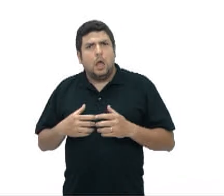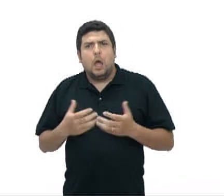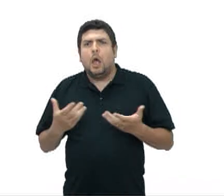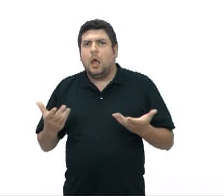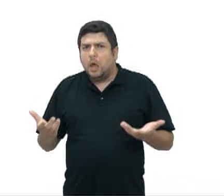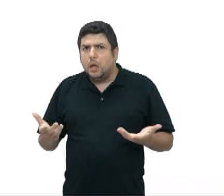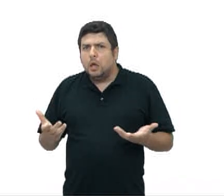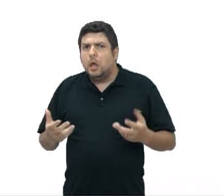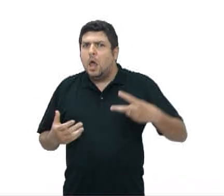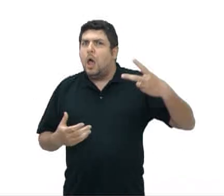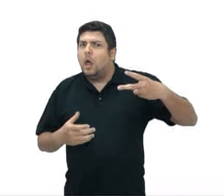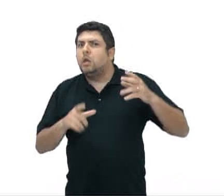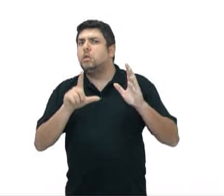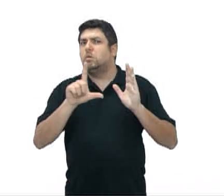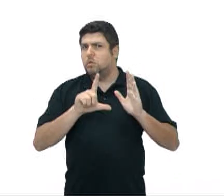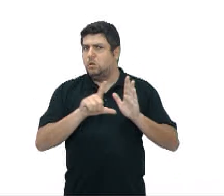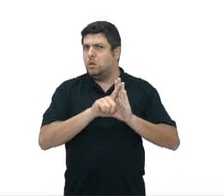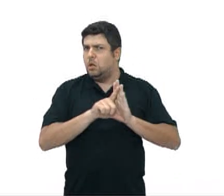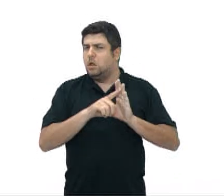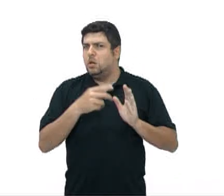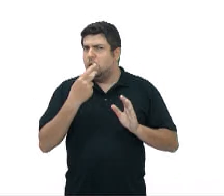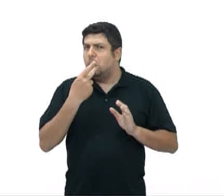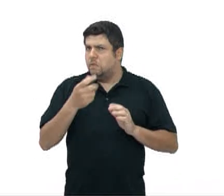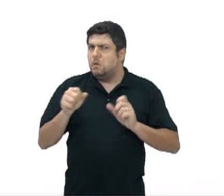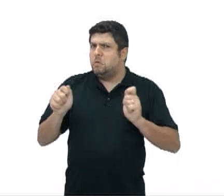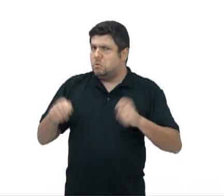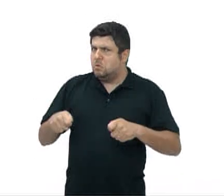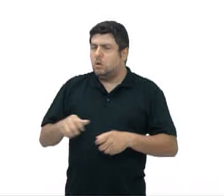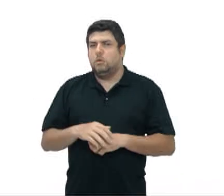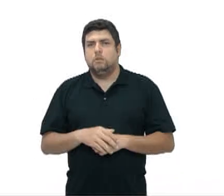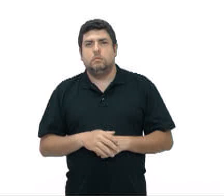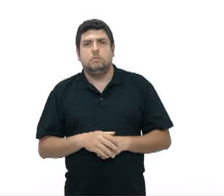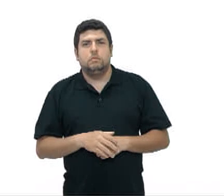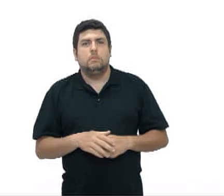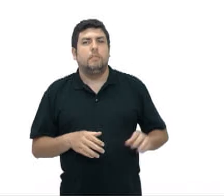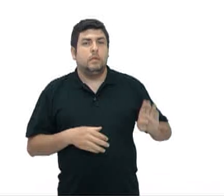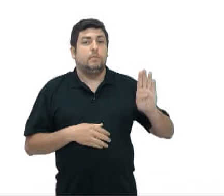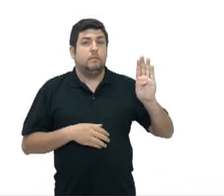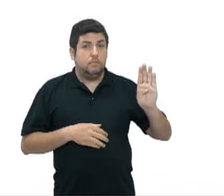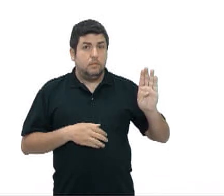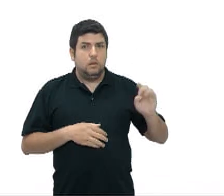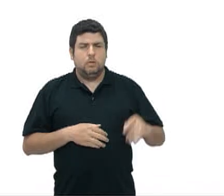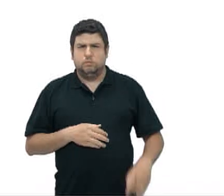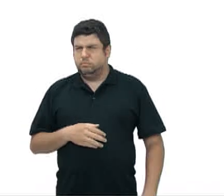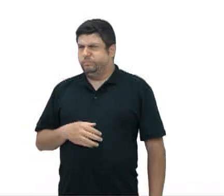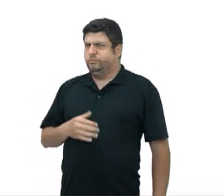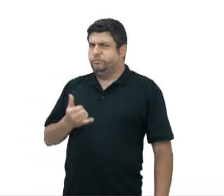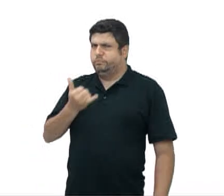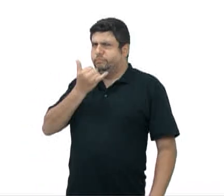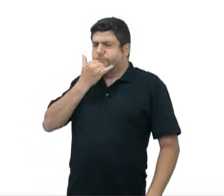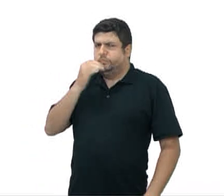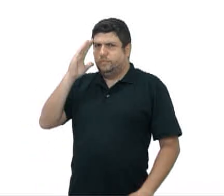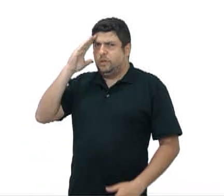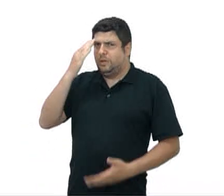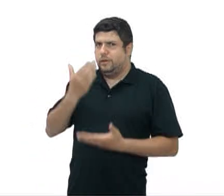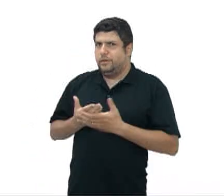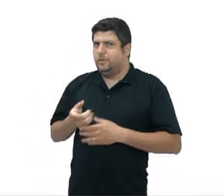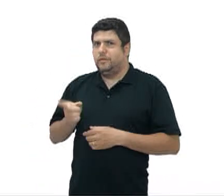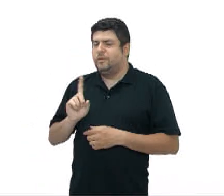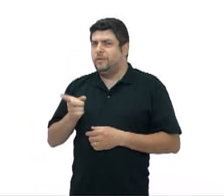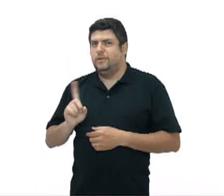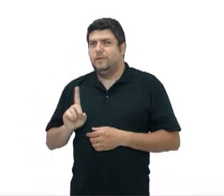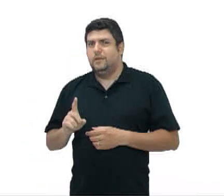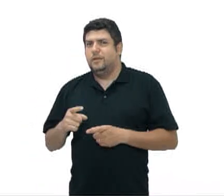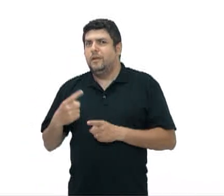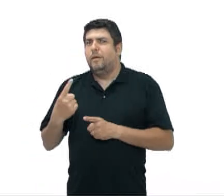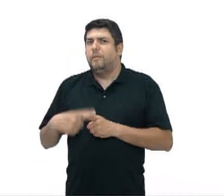segunda lei da termodinâmica. Na outra opção, não acredita na invenção, pois tal